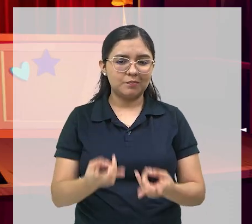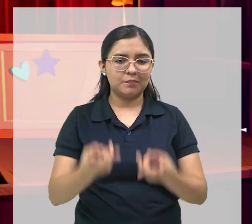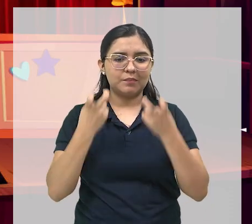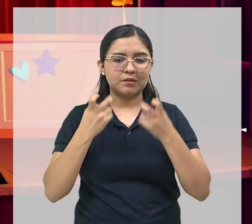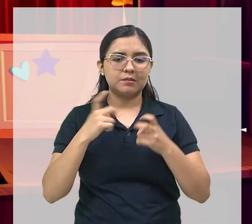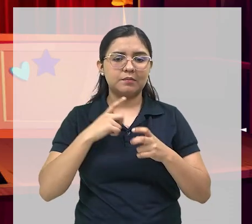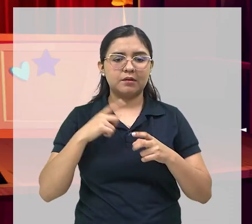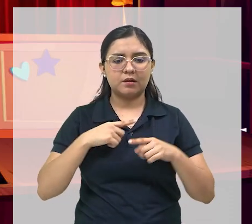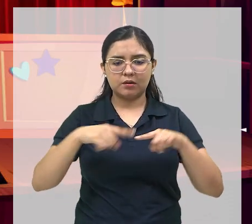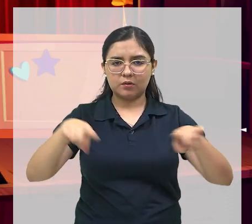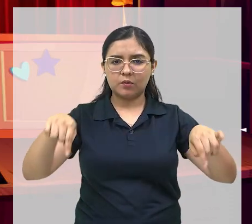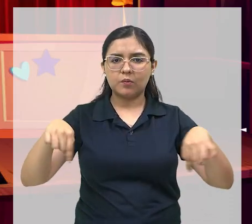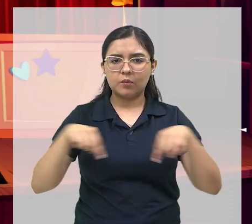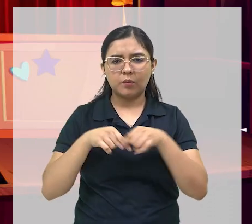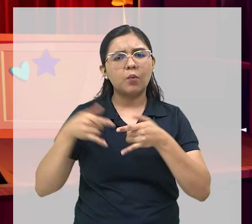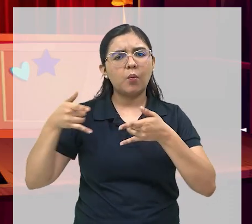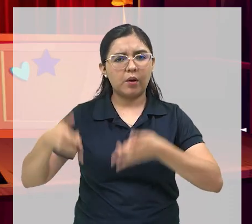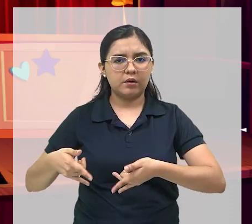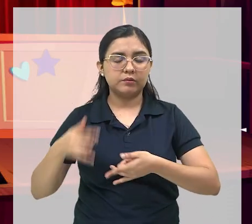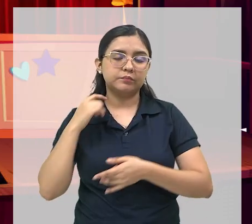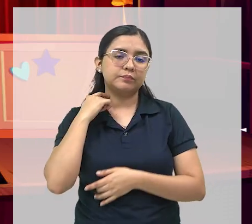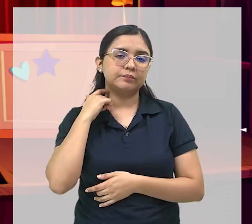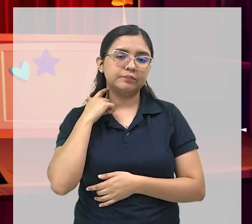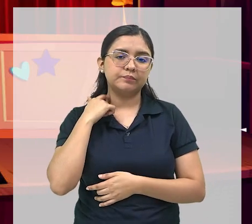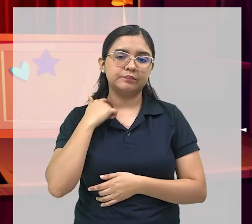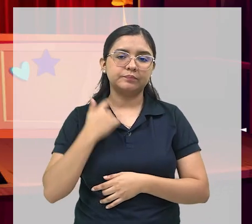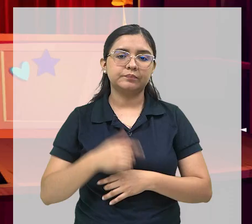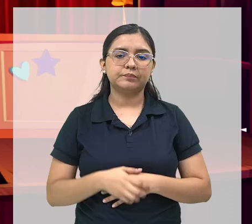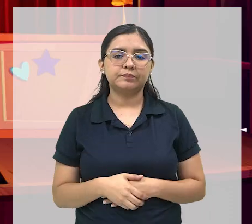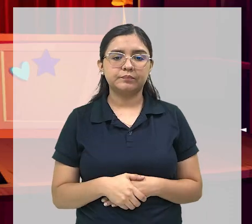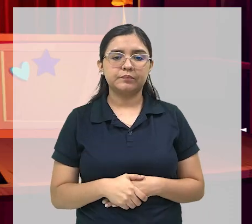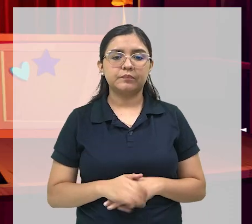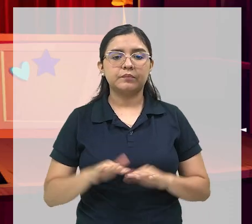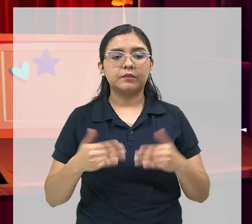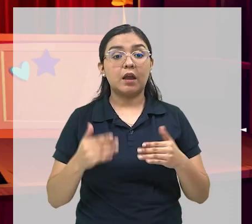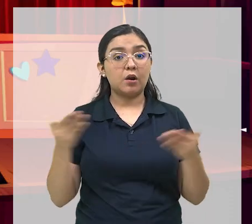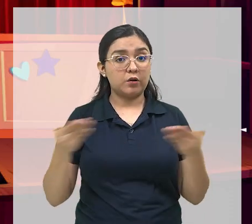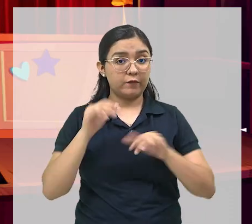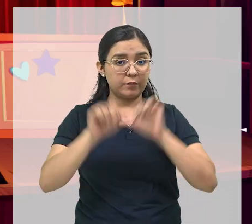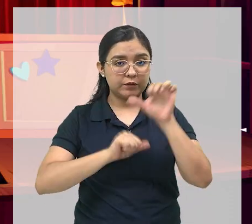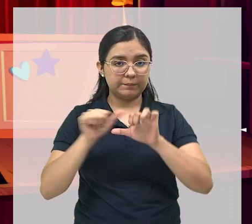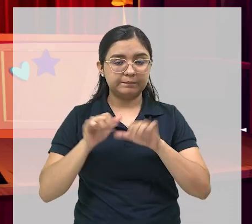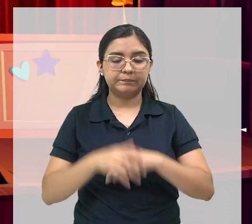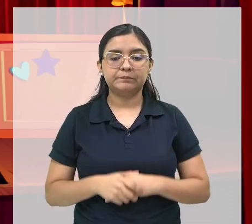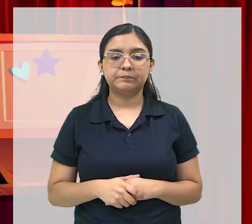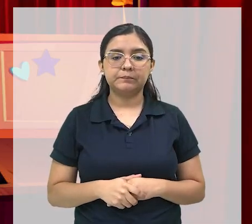está num cenário de um quarto, digamos assim. Vamos mudar esse cenário?